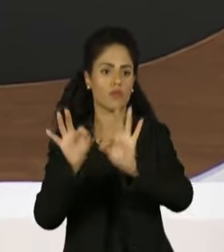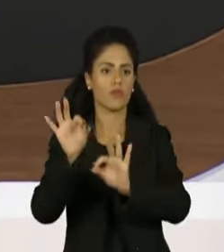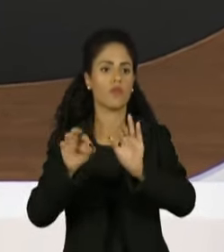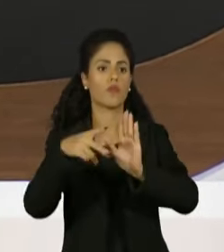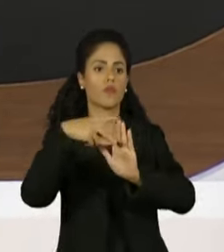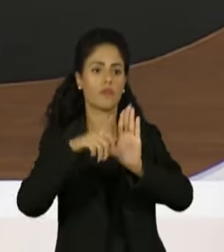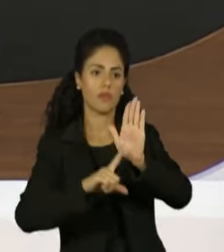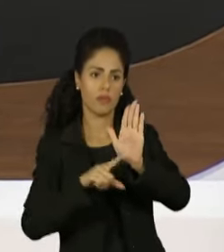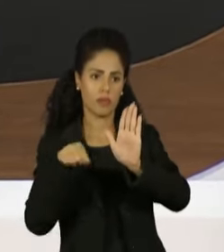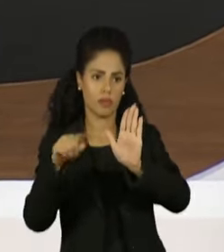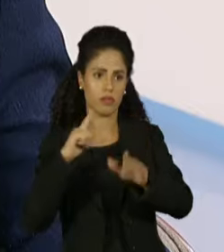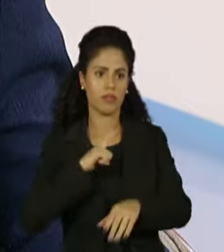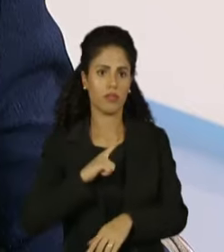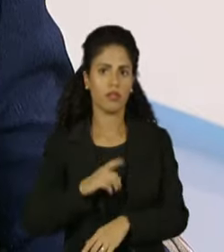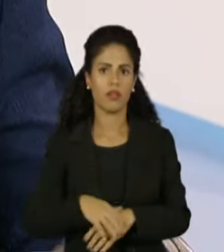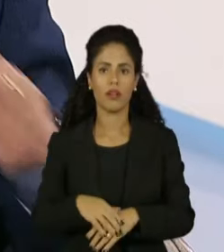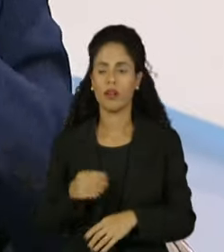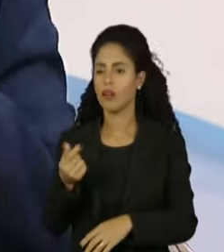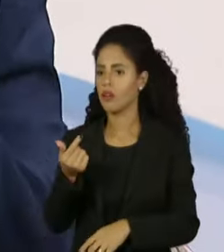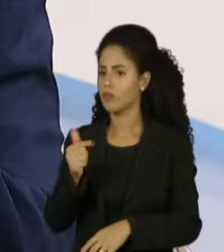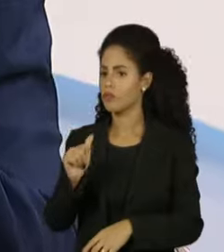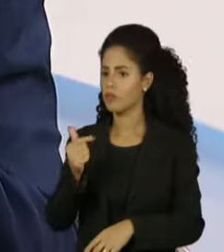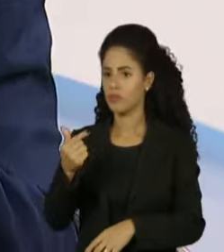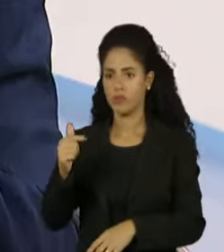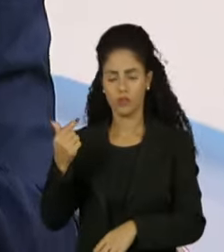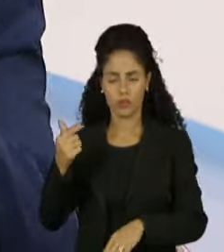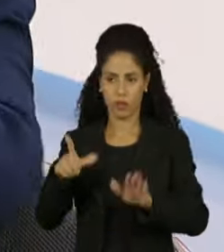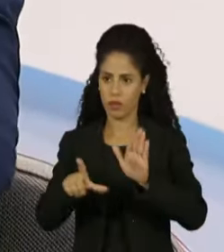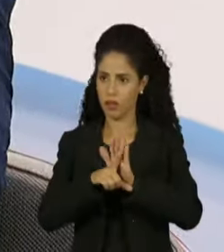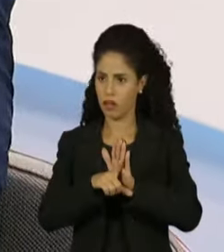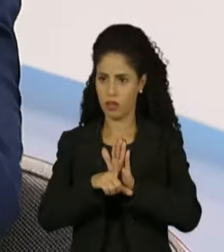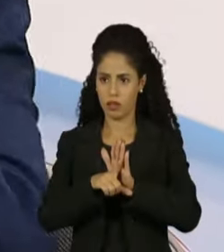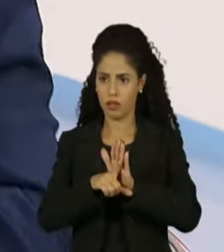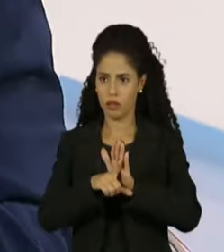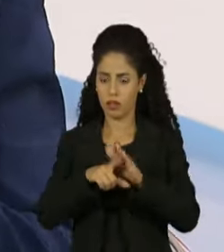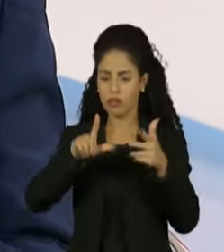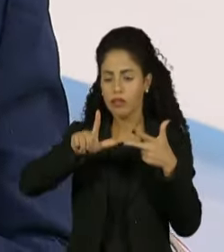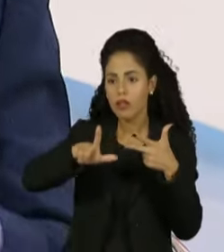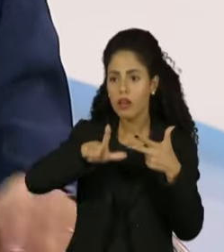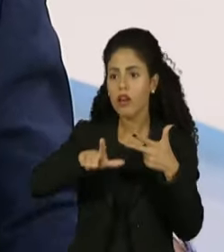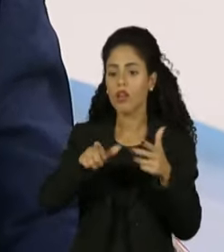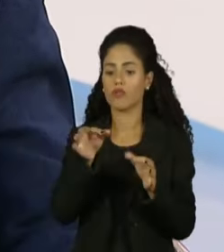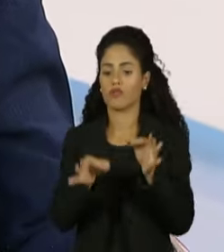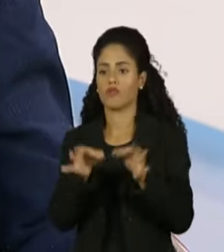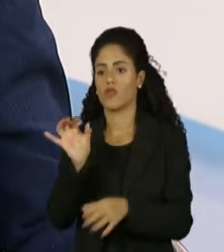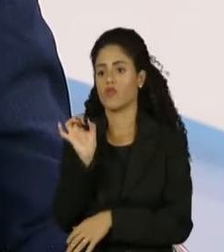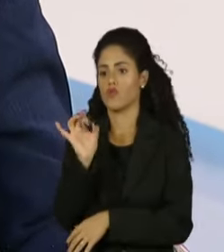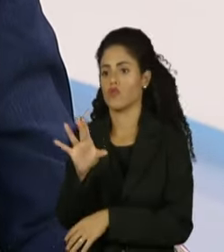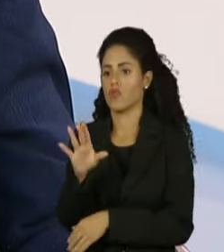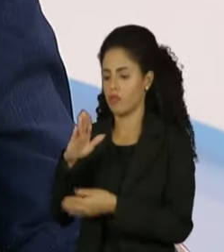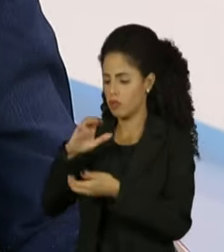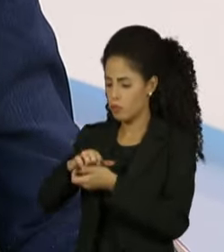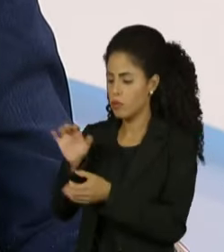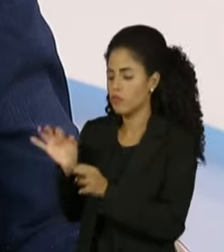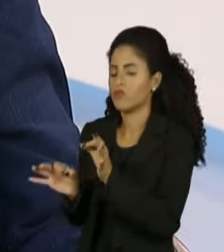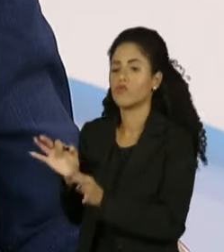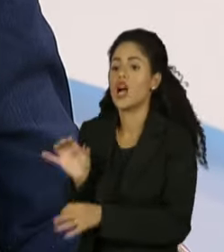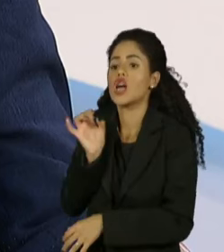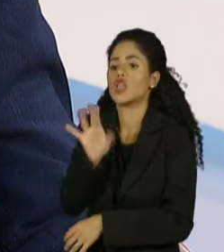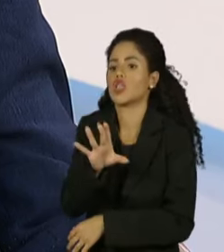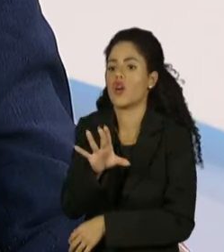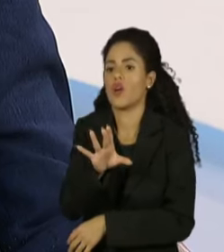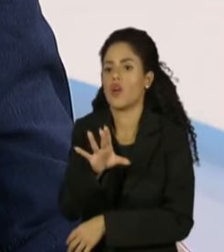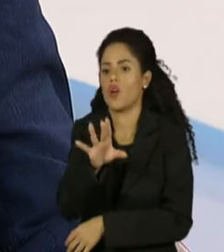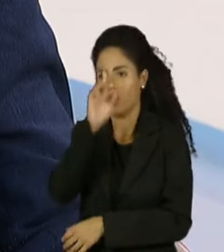lei ordinária, que foi o que não, o não há Congresso lei constitucional, Verés, esse é que é o problema. Eles não legislam, eles julgam. Então, eles mudaram o entendimento deles